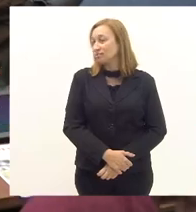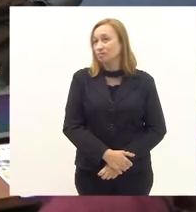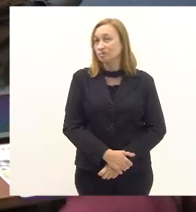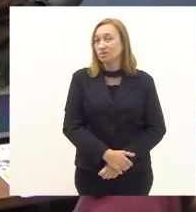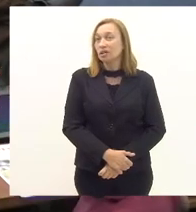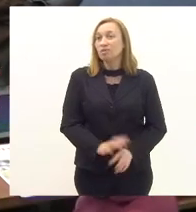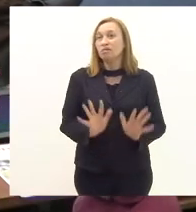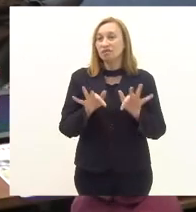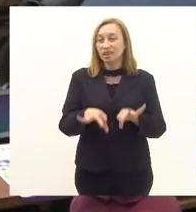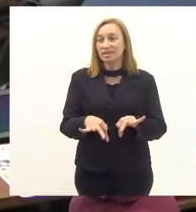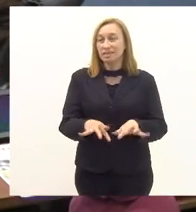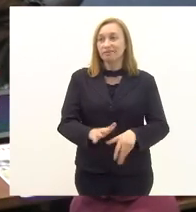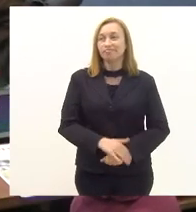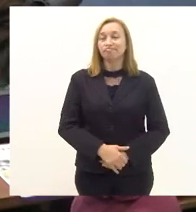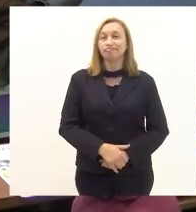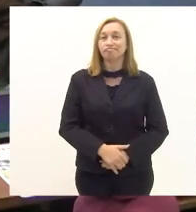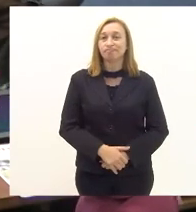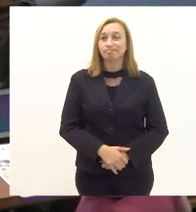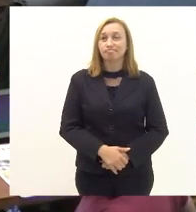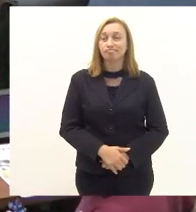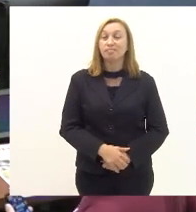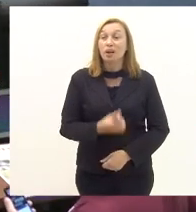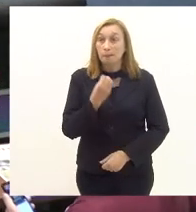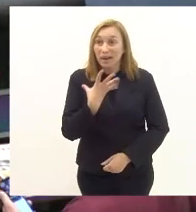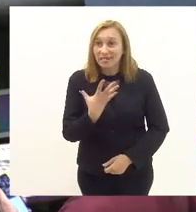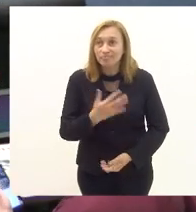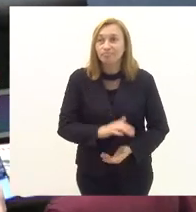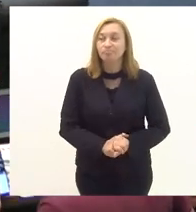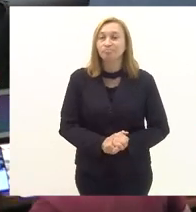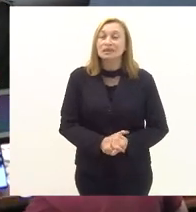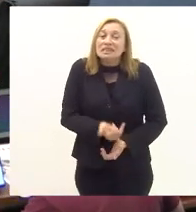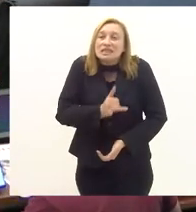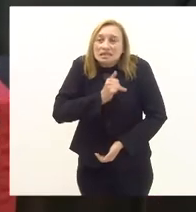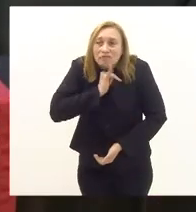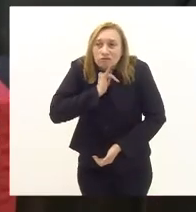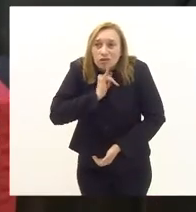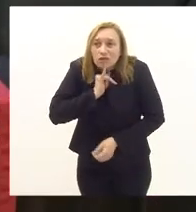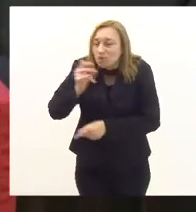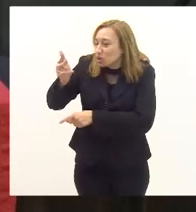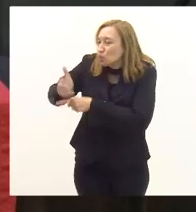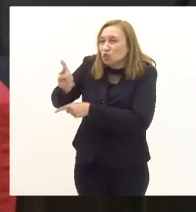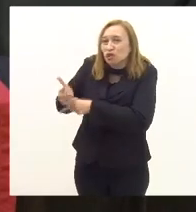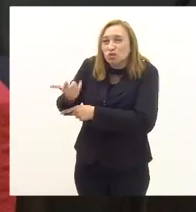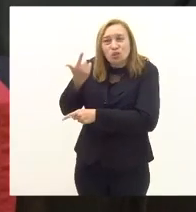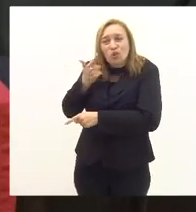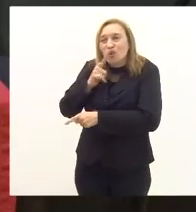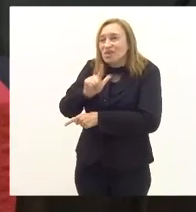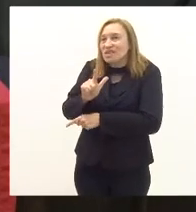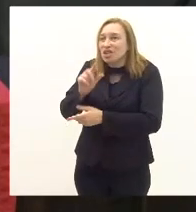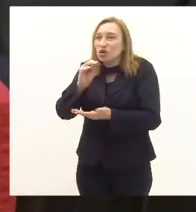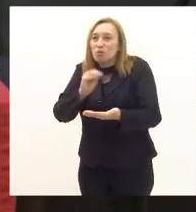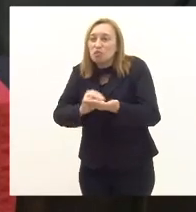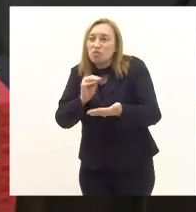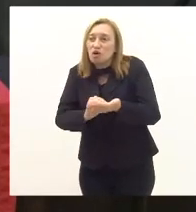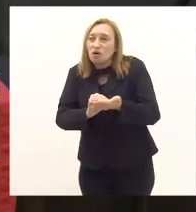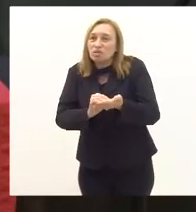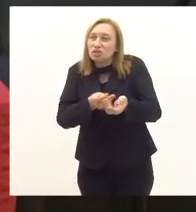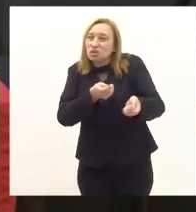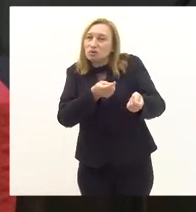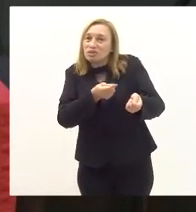Vamos encerrar. Bem, infelizmente o vídeo não entrou, por falta de coordenação